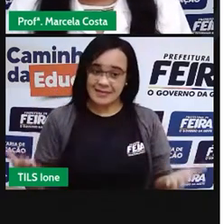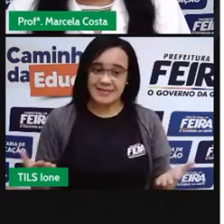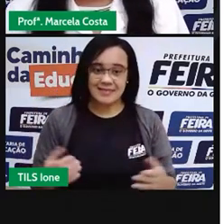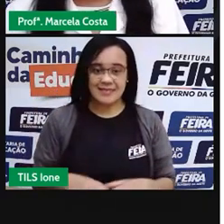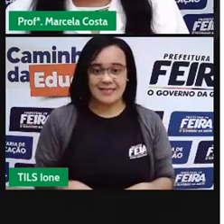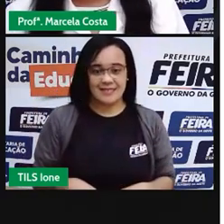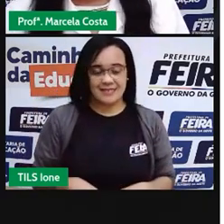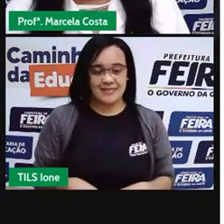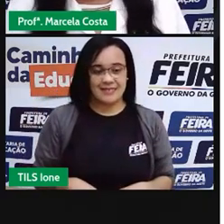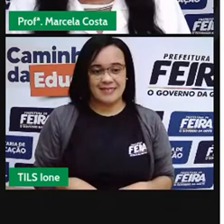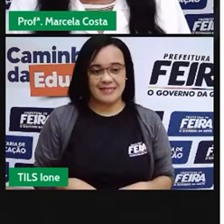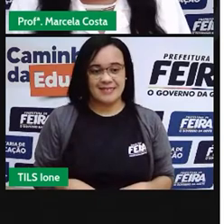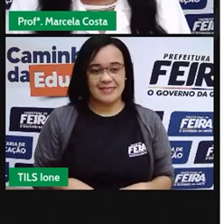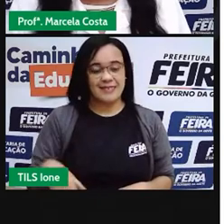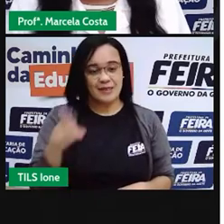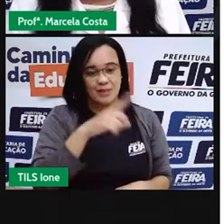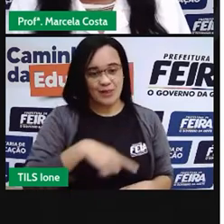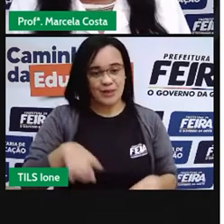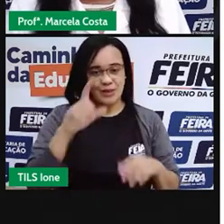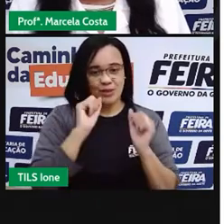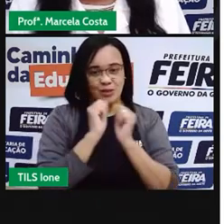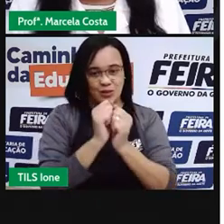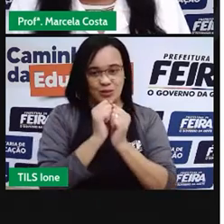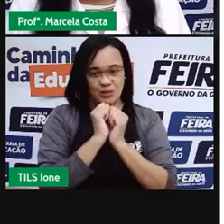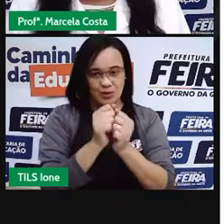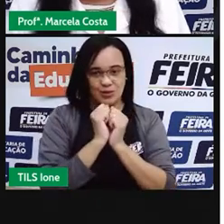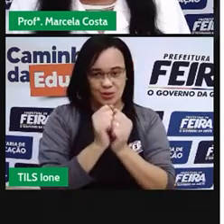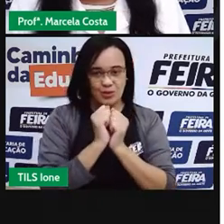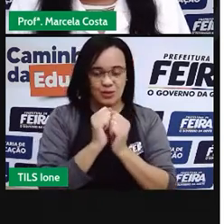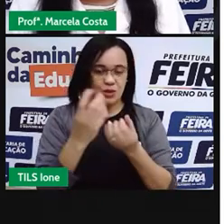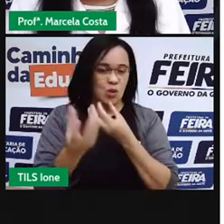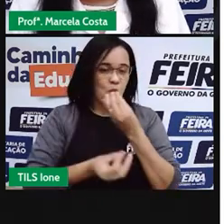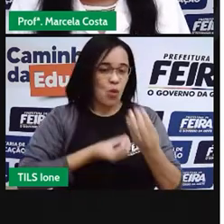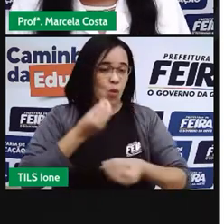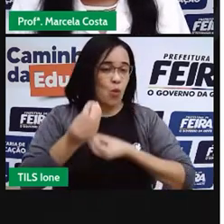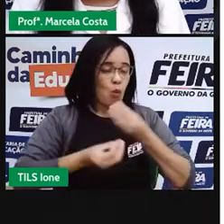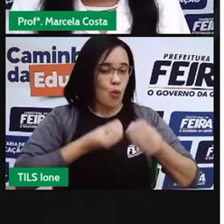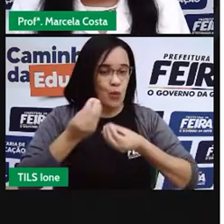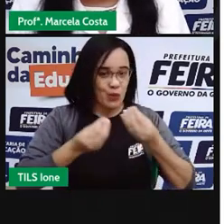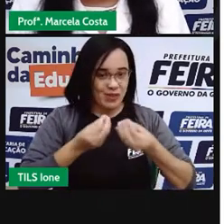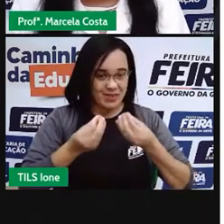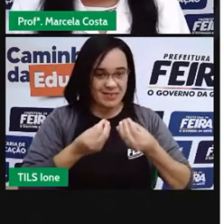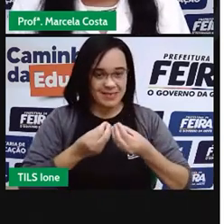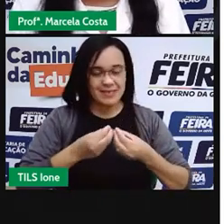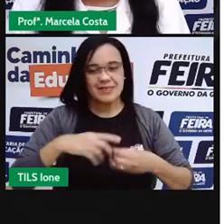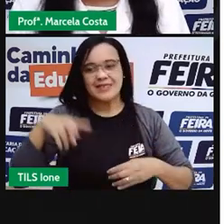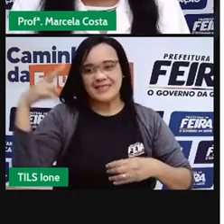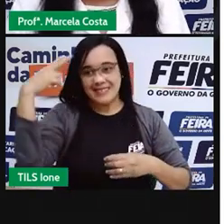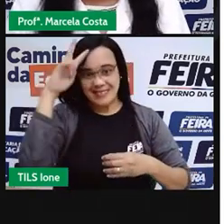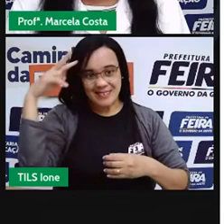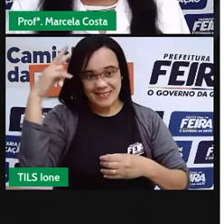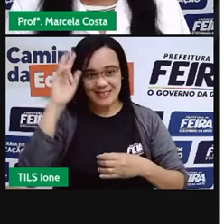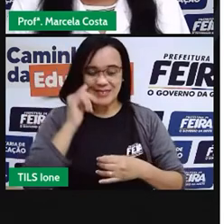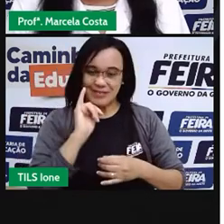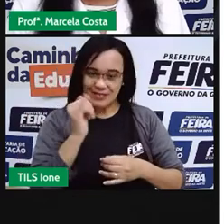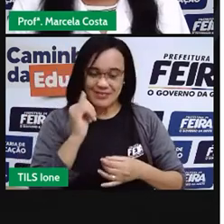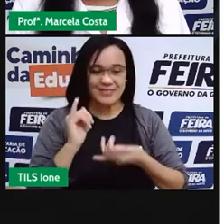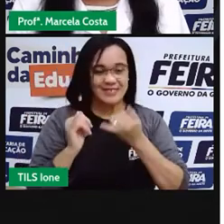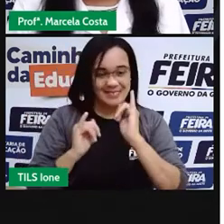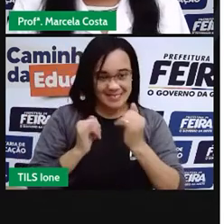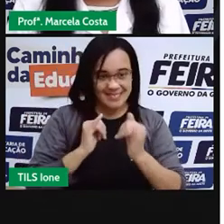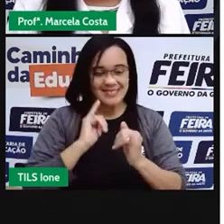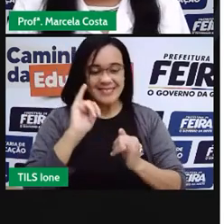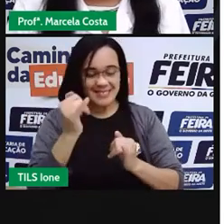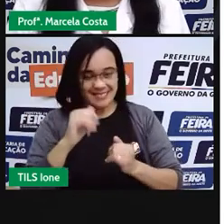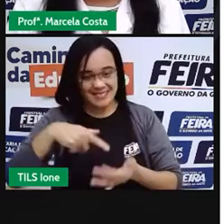Agora, crianças, que vocês já conheceram a lenda do Saci Pererê, já viram